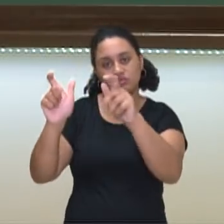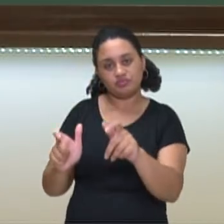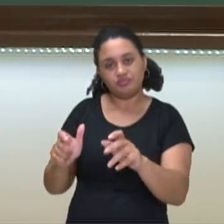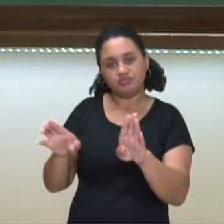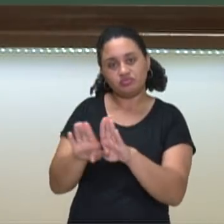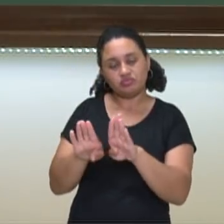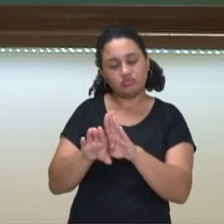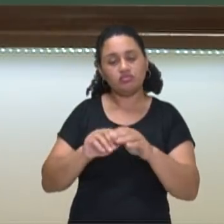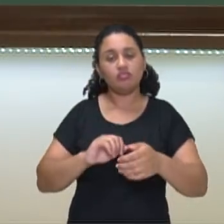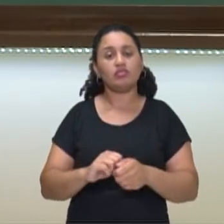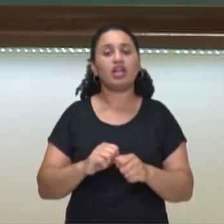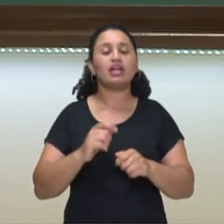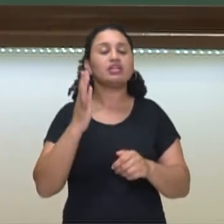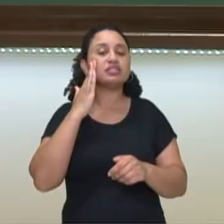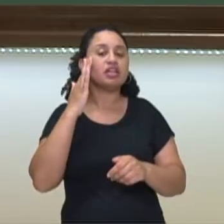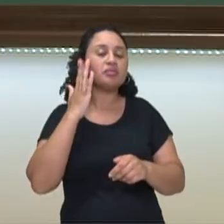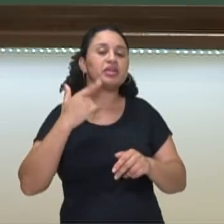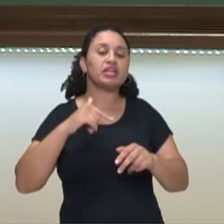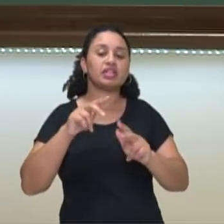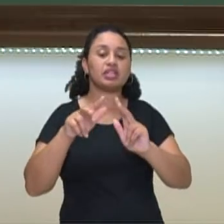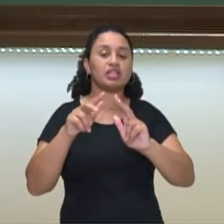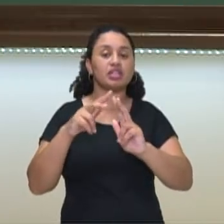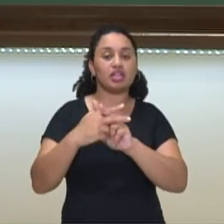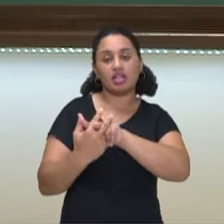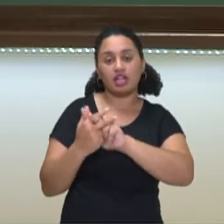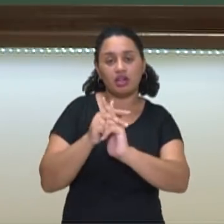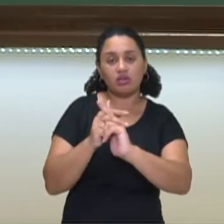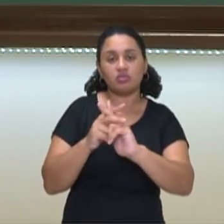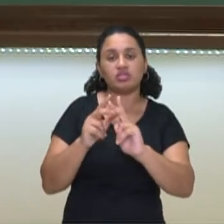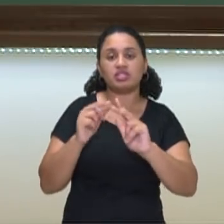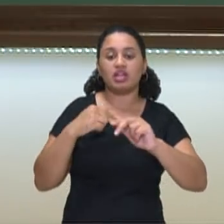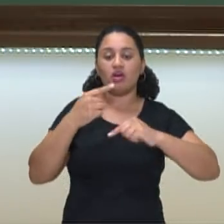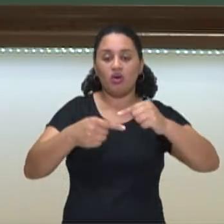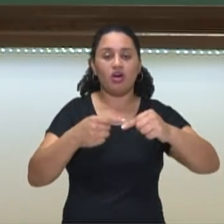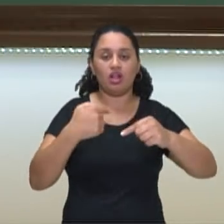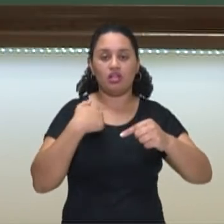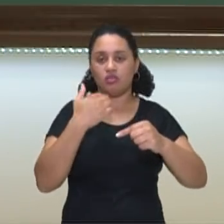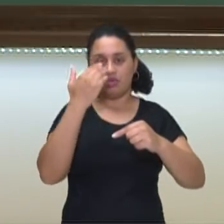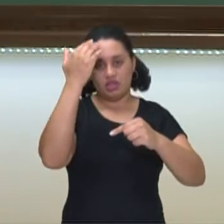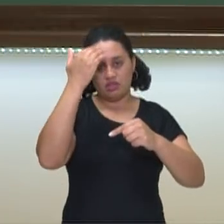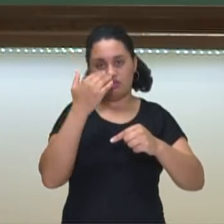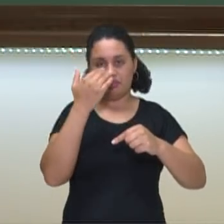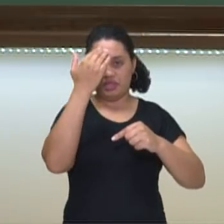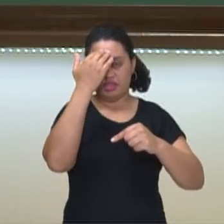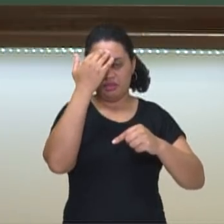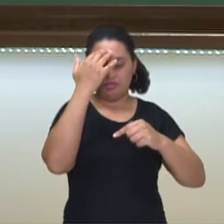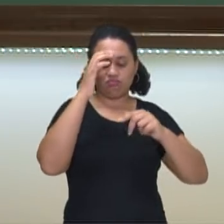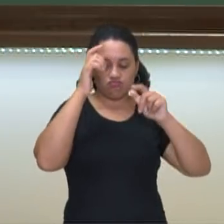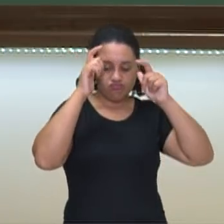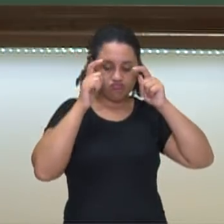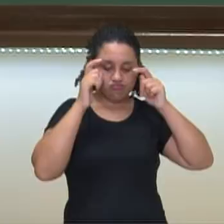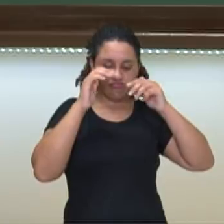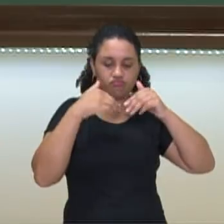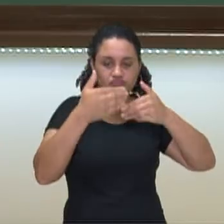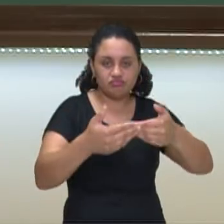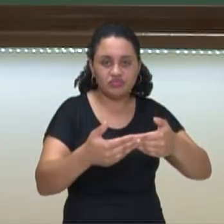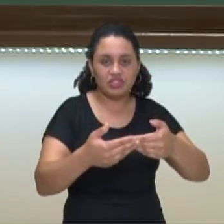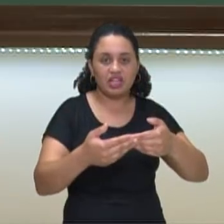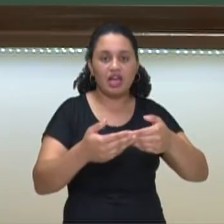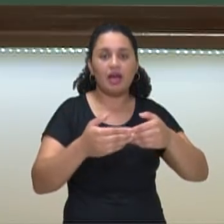quando faz o rolamento na luta, não rola sobre a cabeça, sobre a coluna, mas você